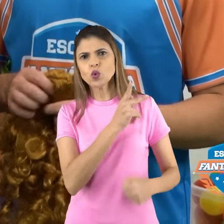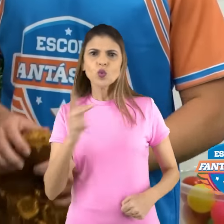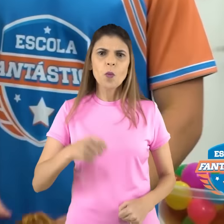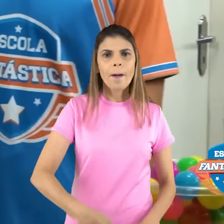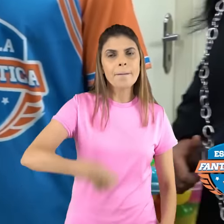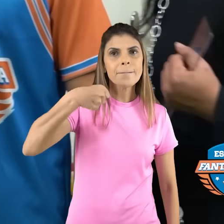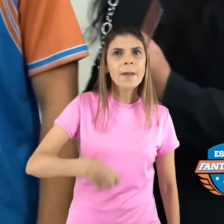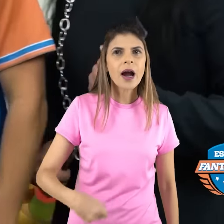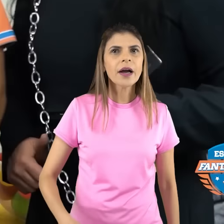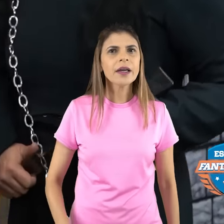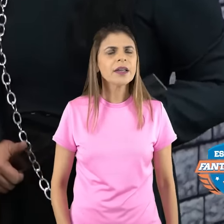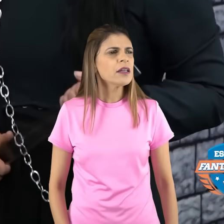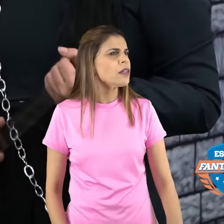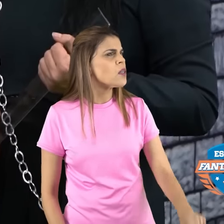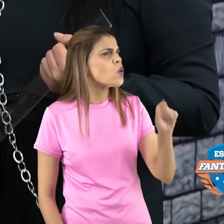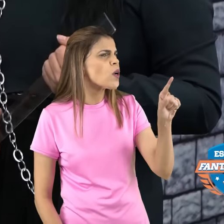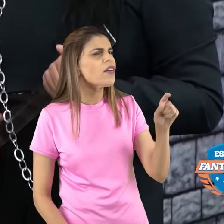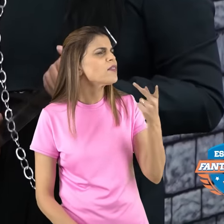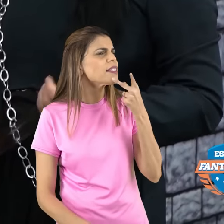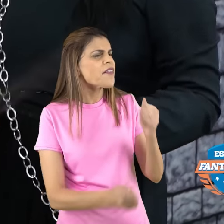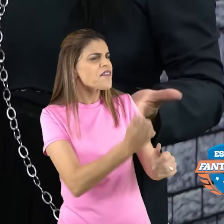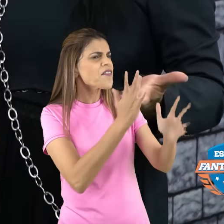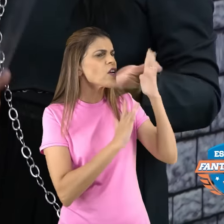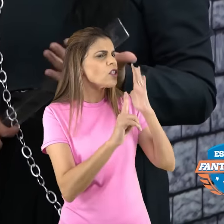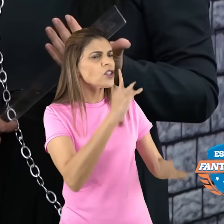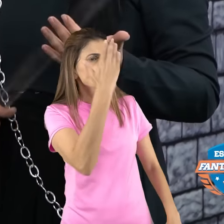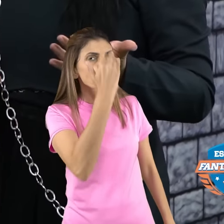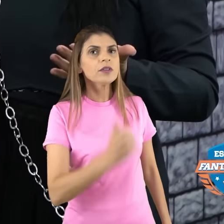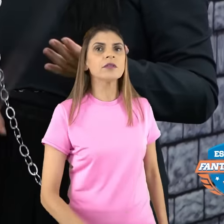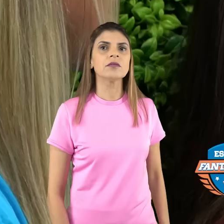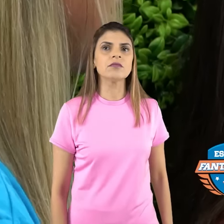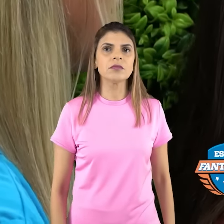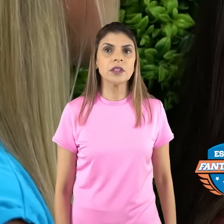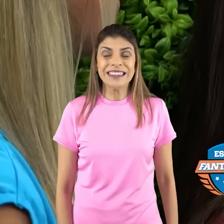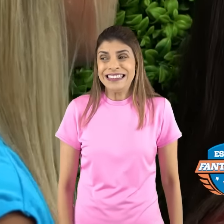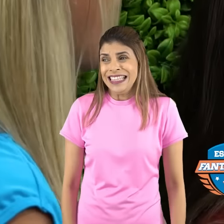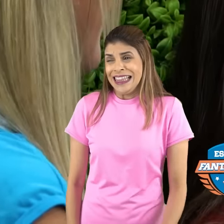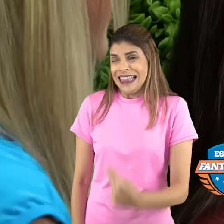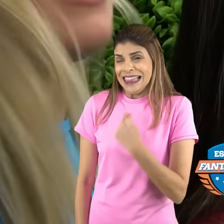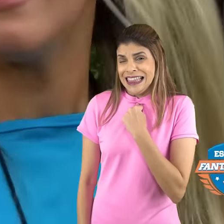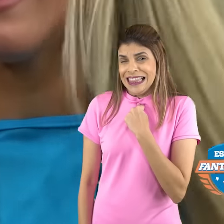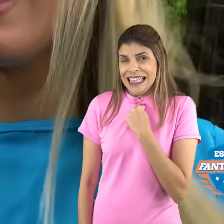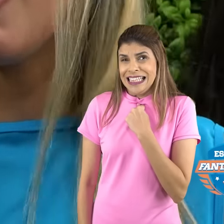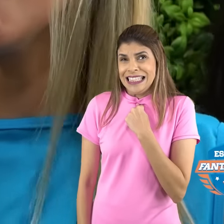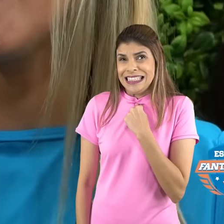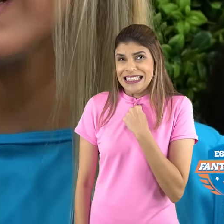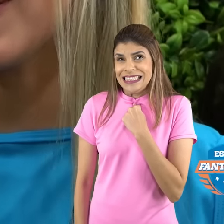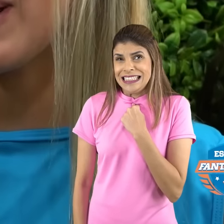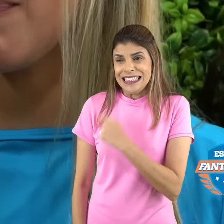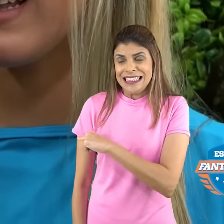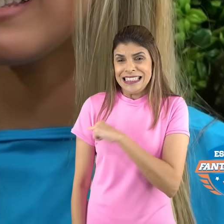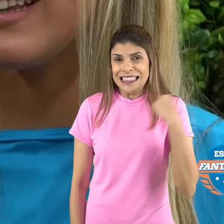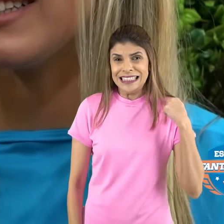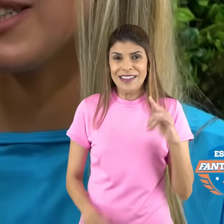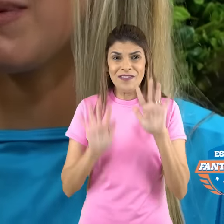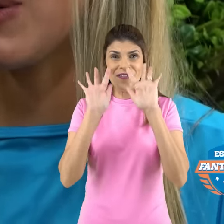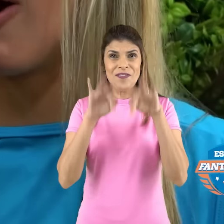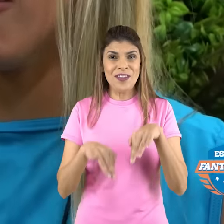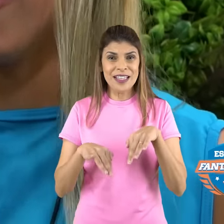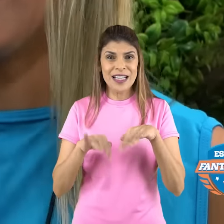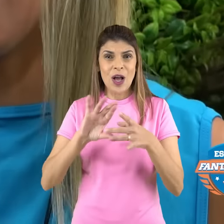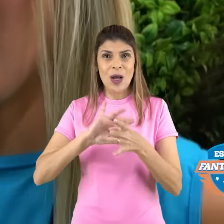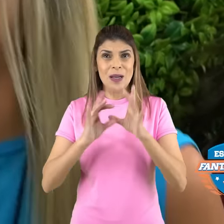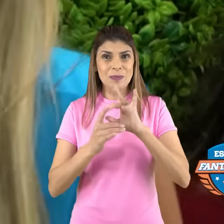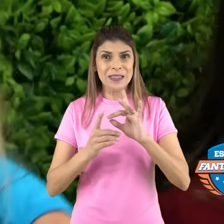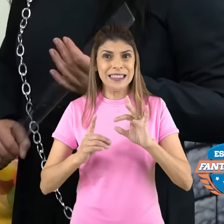mala. O que você disse, Giovanna? Vixe, sujou. É o fim das Olimpíadas Sinistras,